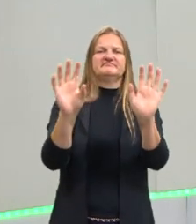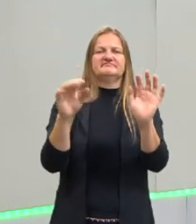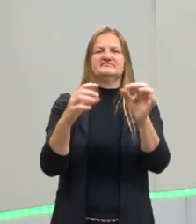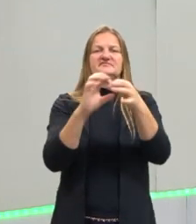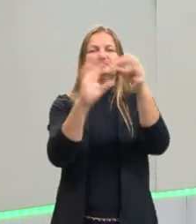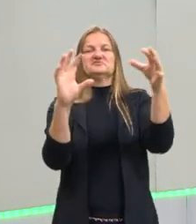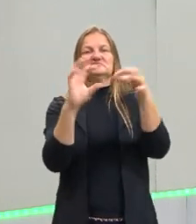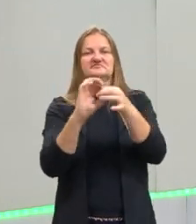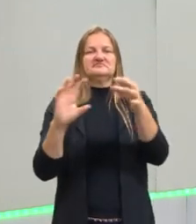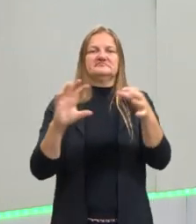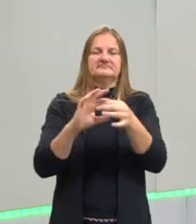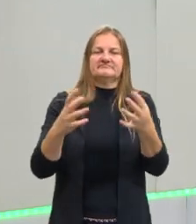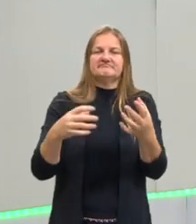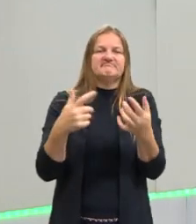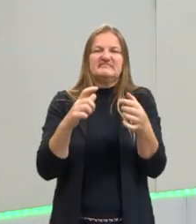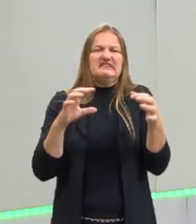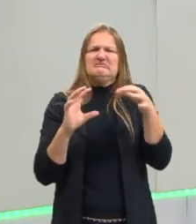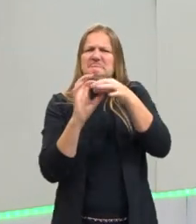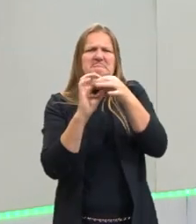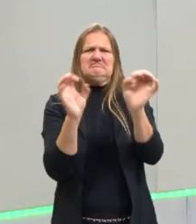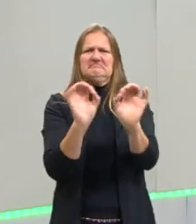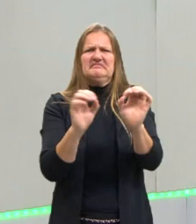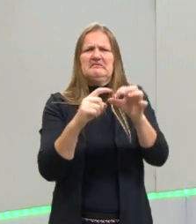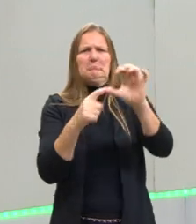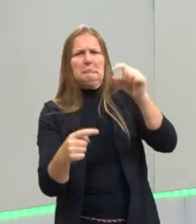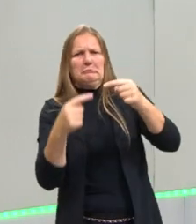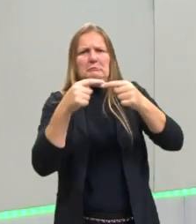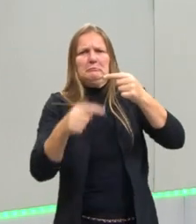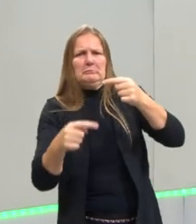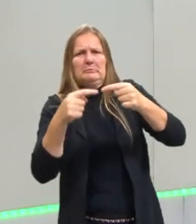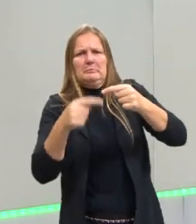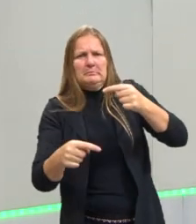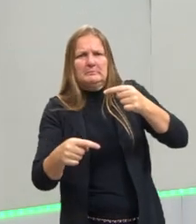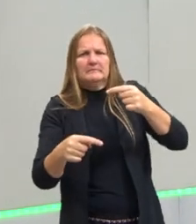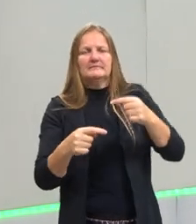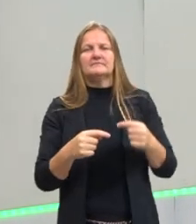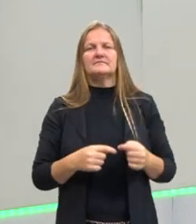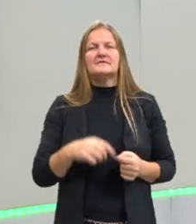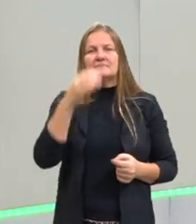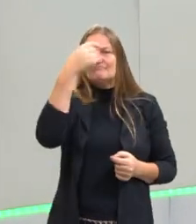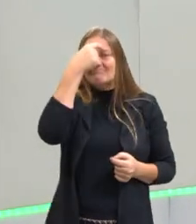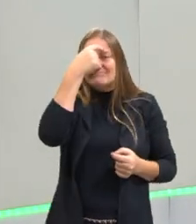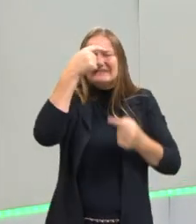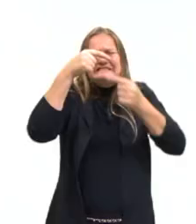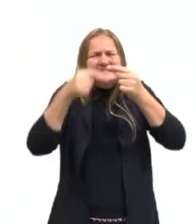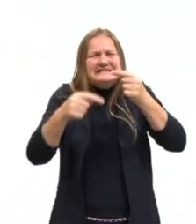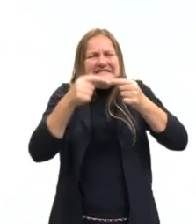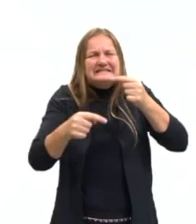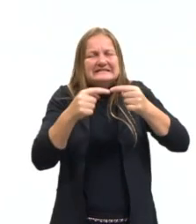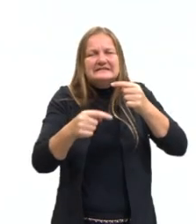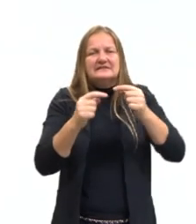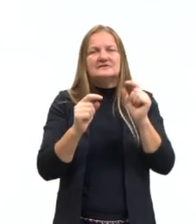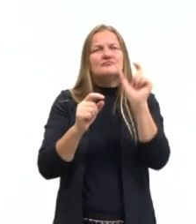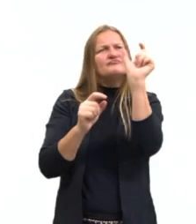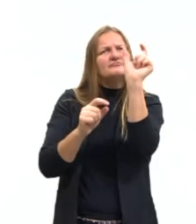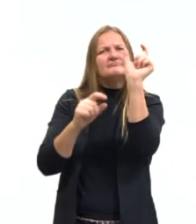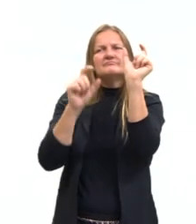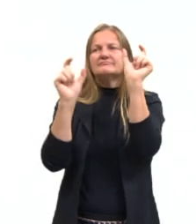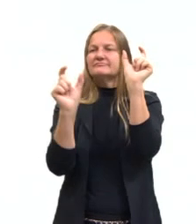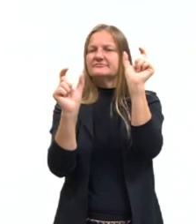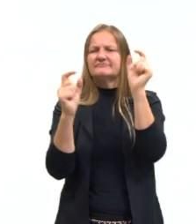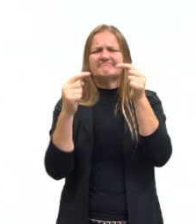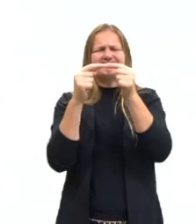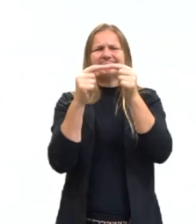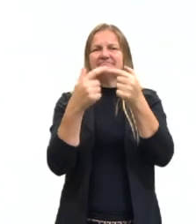fragmentada né E aí ela não vai fazer essa ligação sua conexão eficiente com a anterior